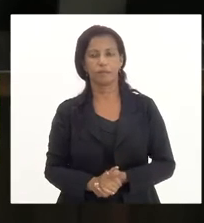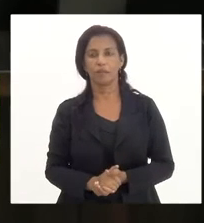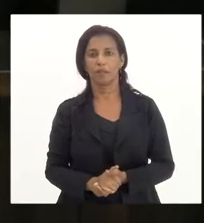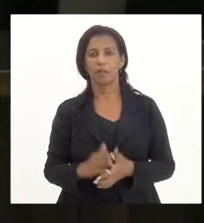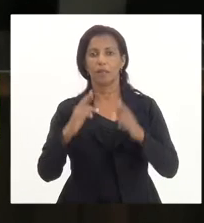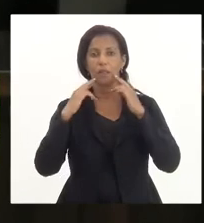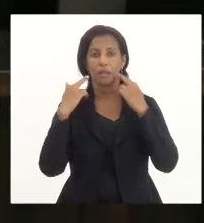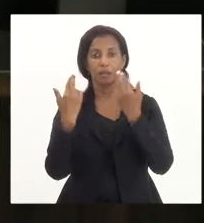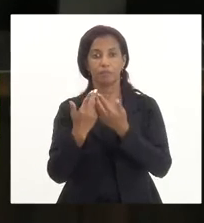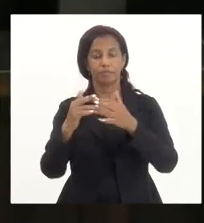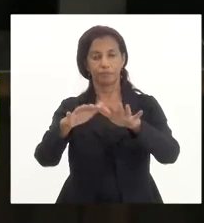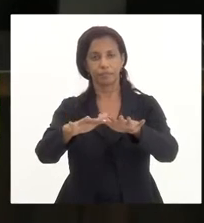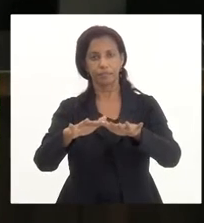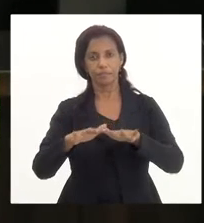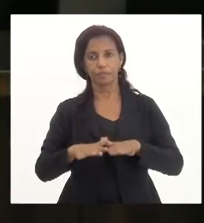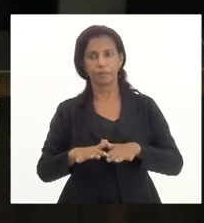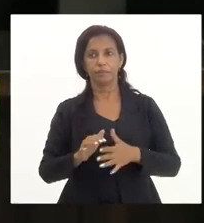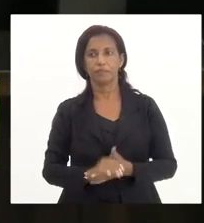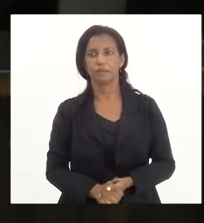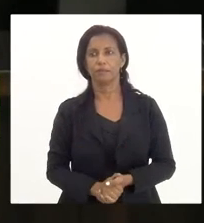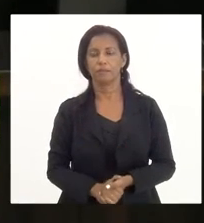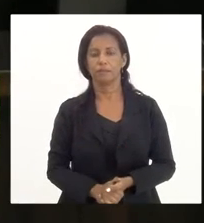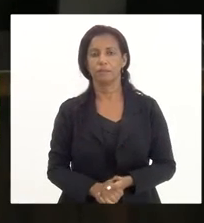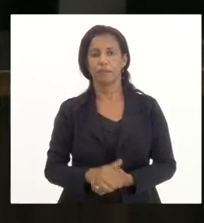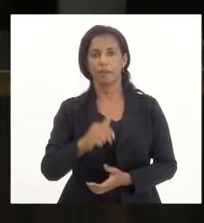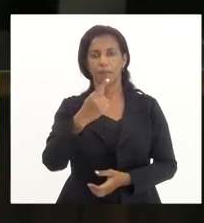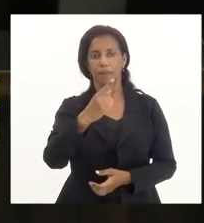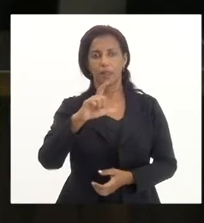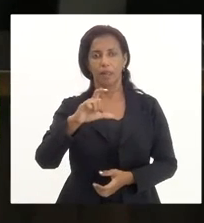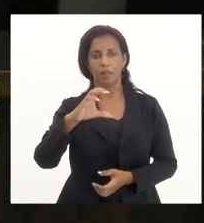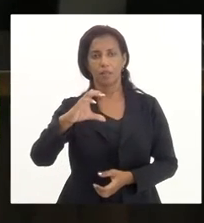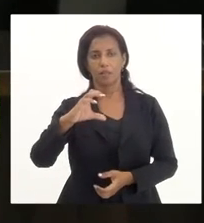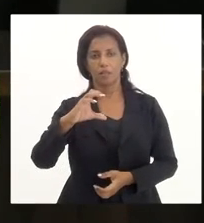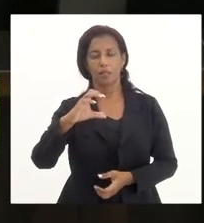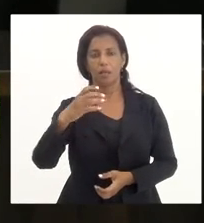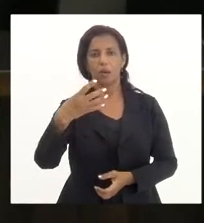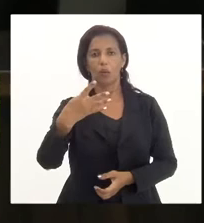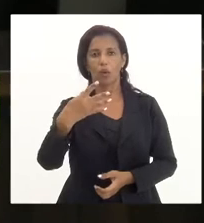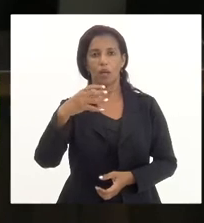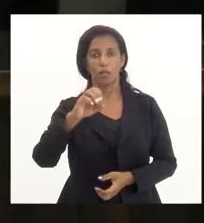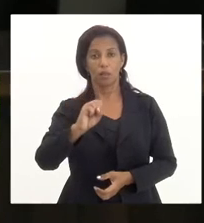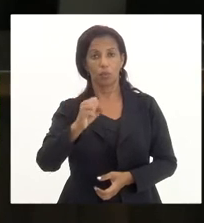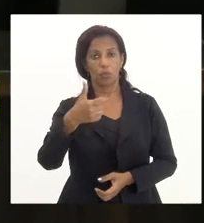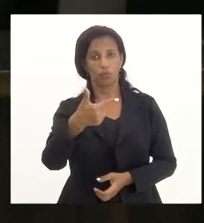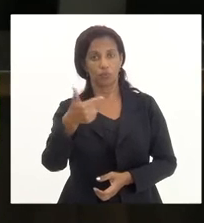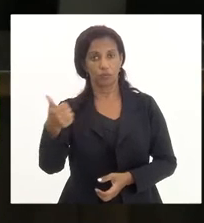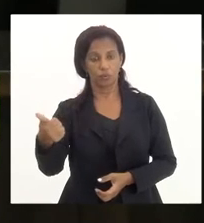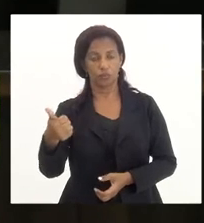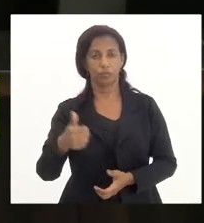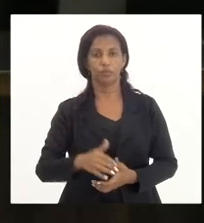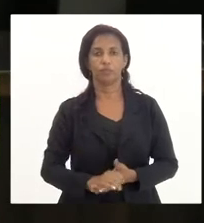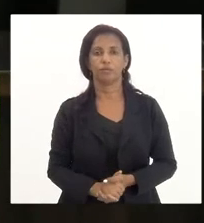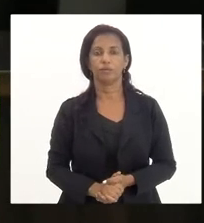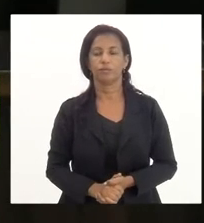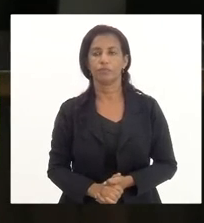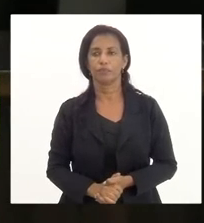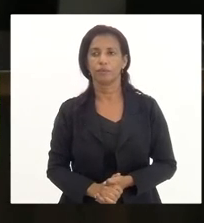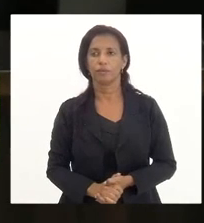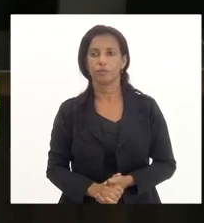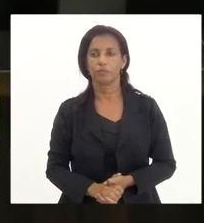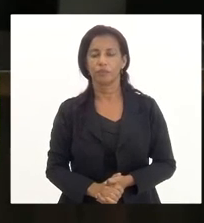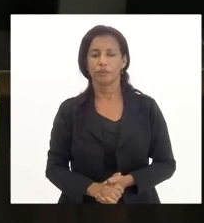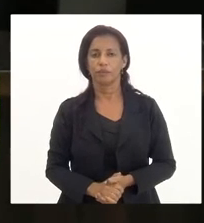audiência pública sobre o PLC 48 de 21 que